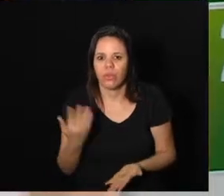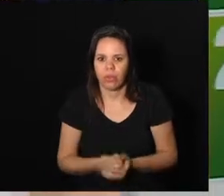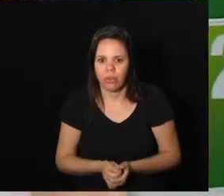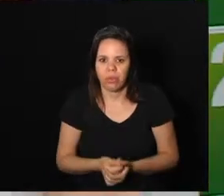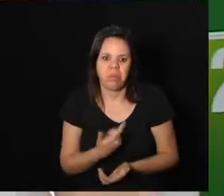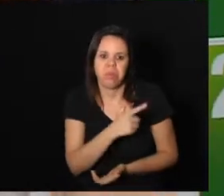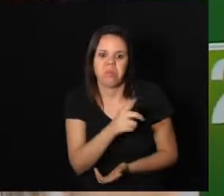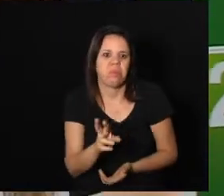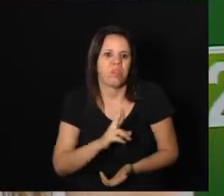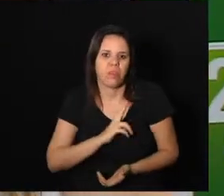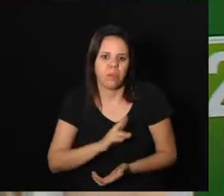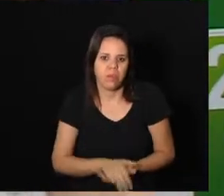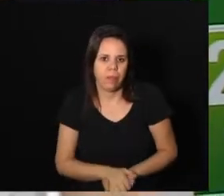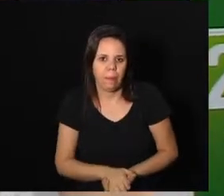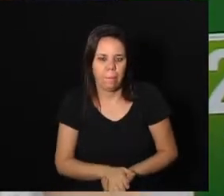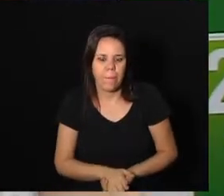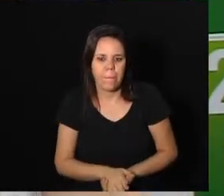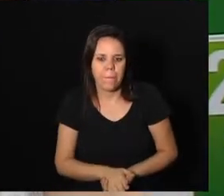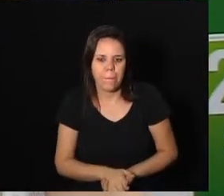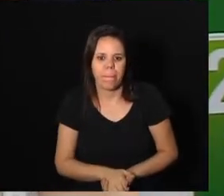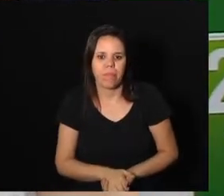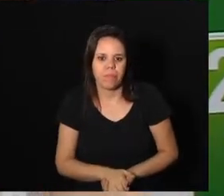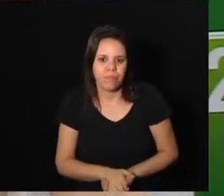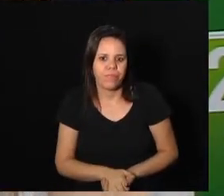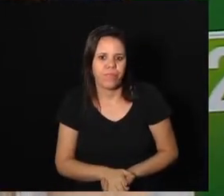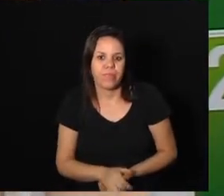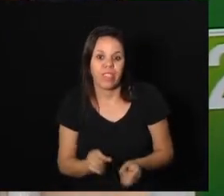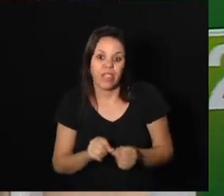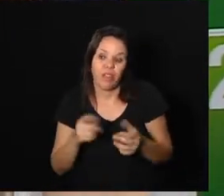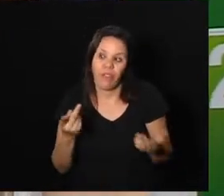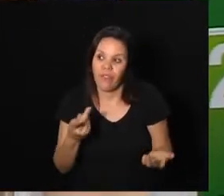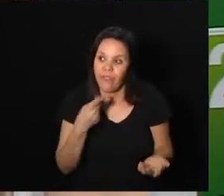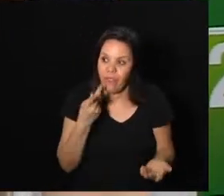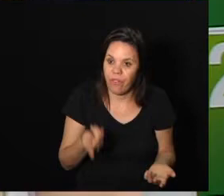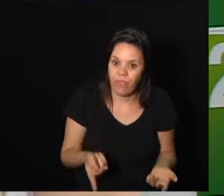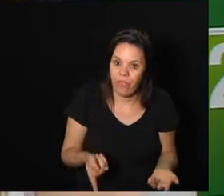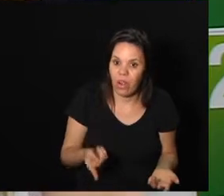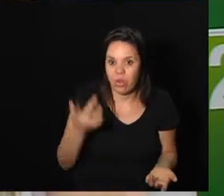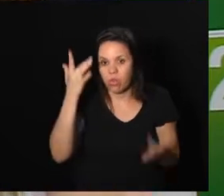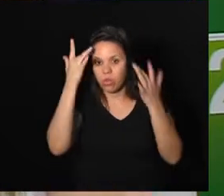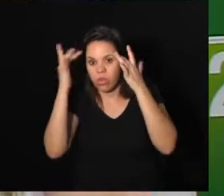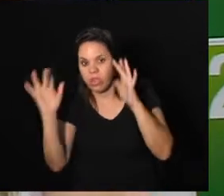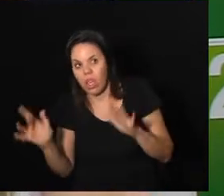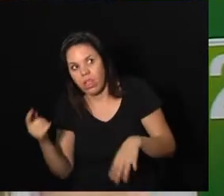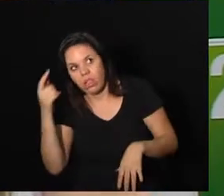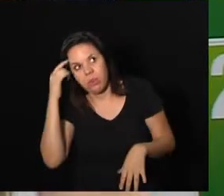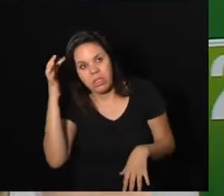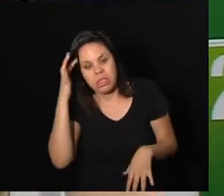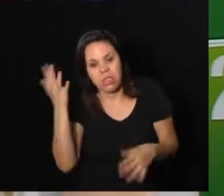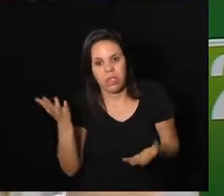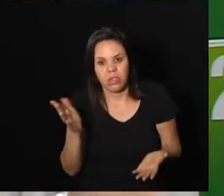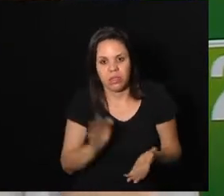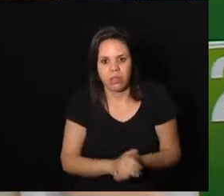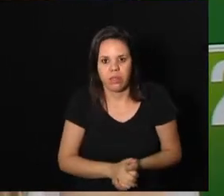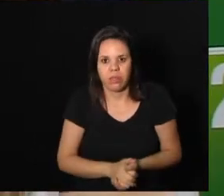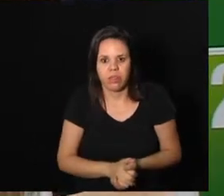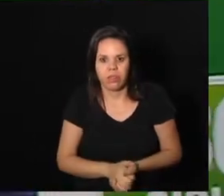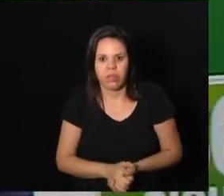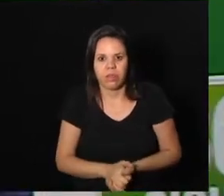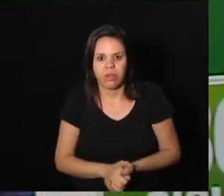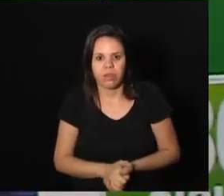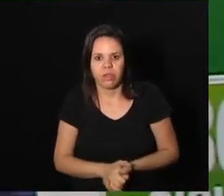não tinha resposta. Você fica naquele dilema, né? Será que eu falo, tipo, não sei mesmo? Ou eu falo, tô pensando? Então eu ficava